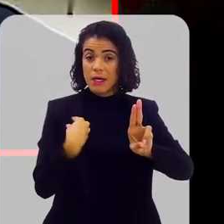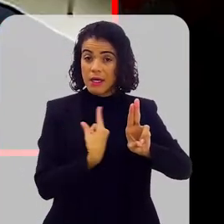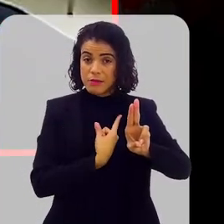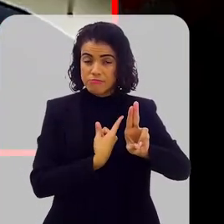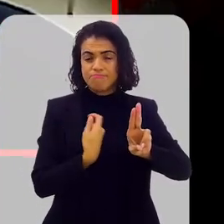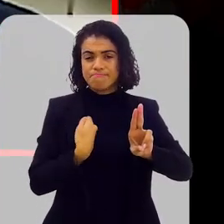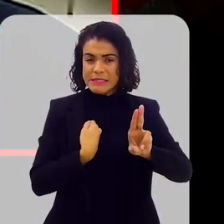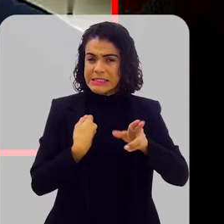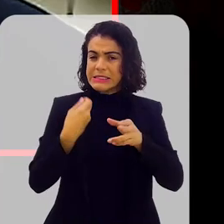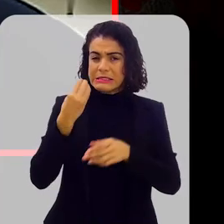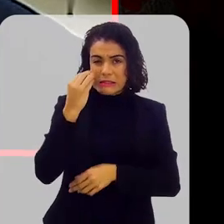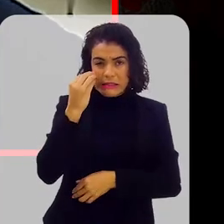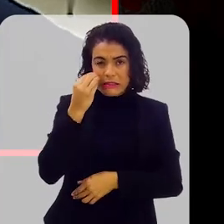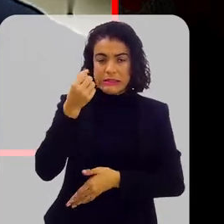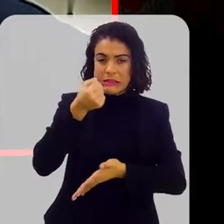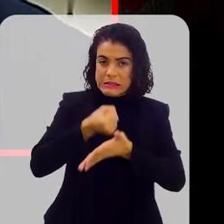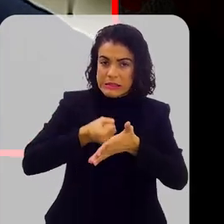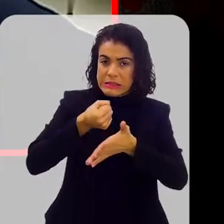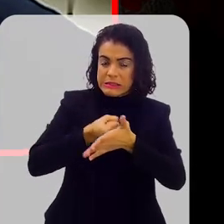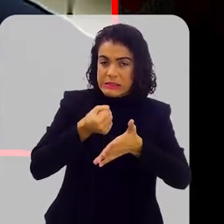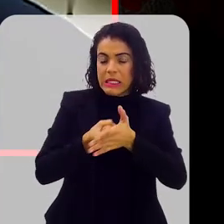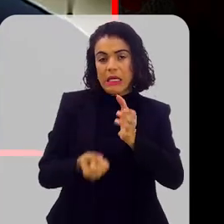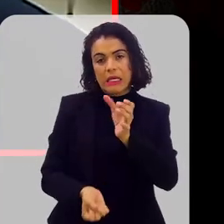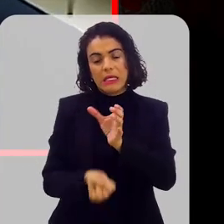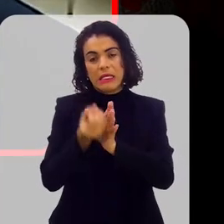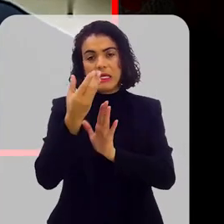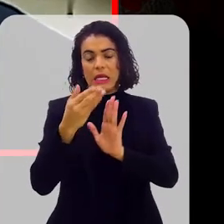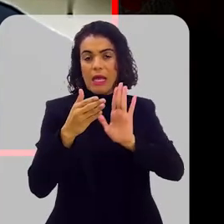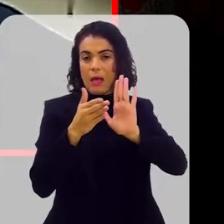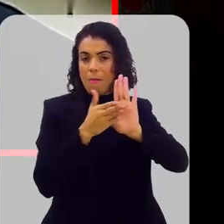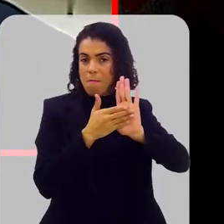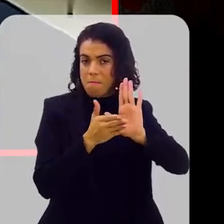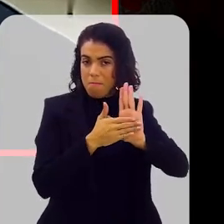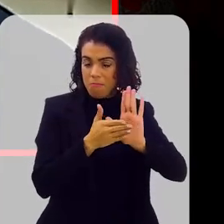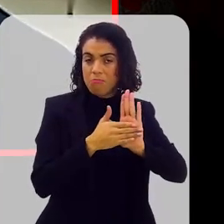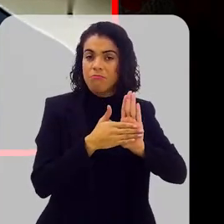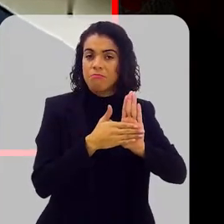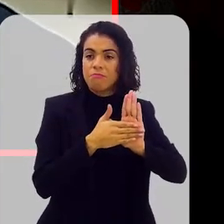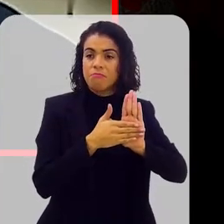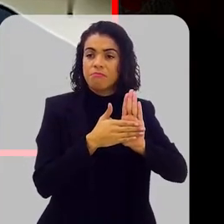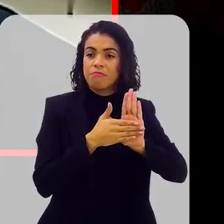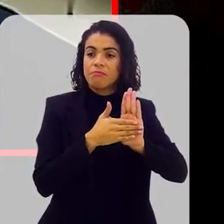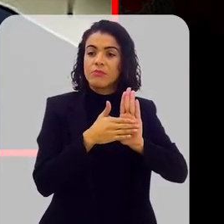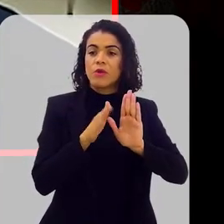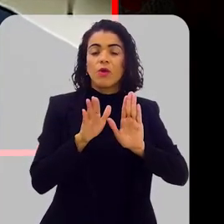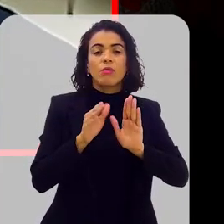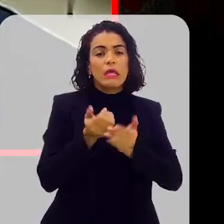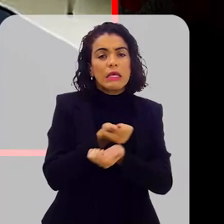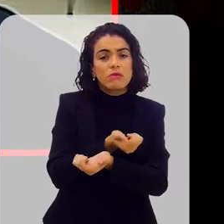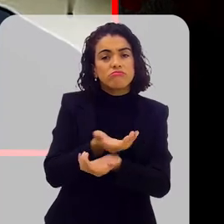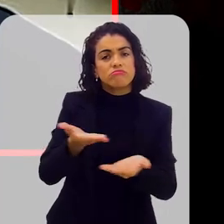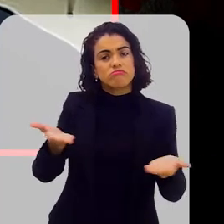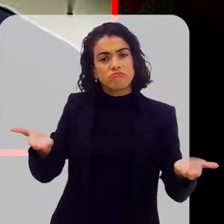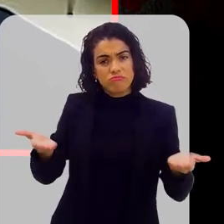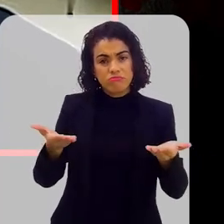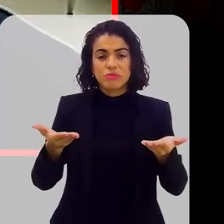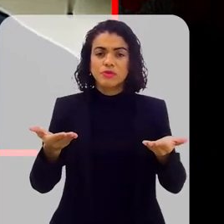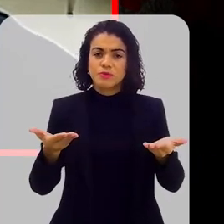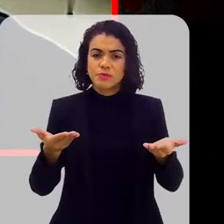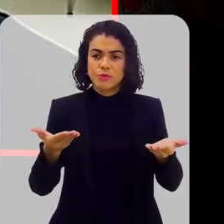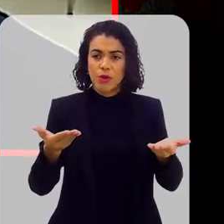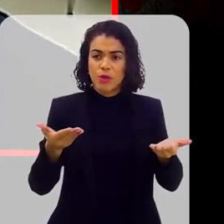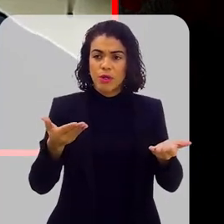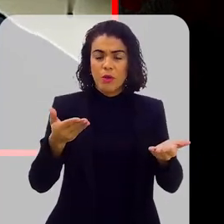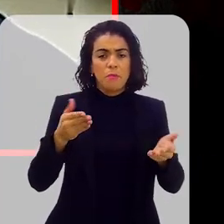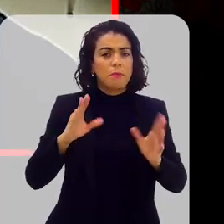A gente tem que tentar, obviamente, criar um programa, né, que seja de